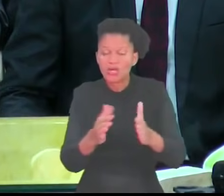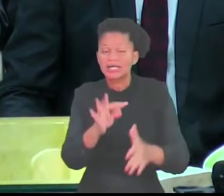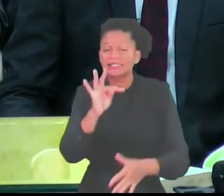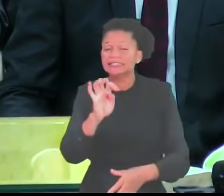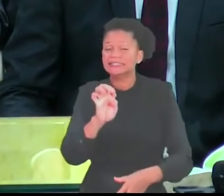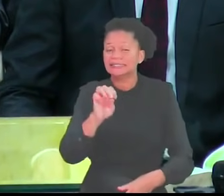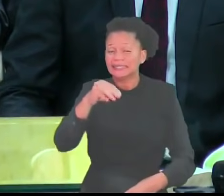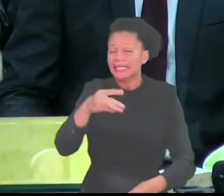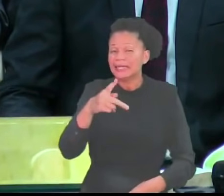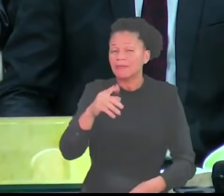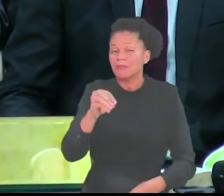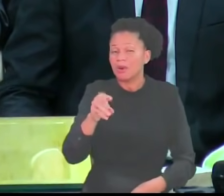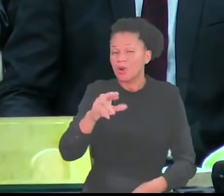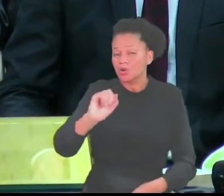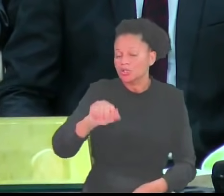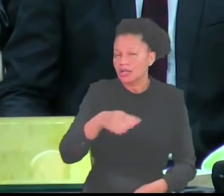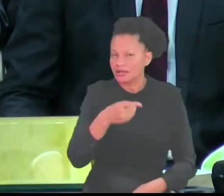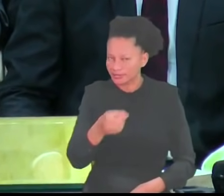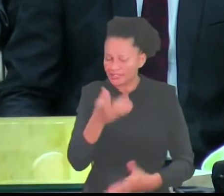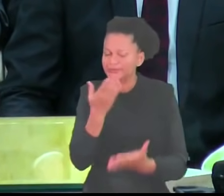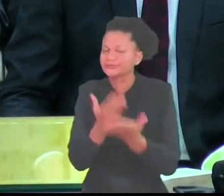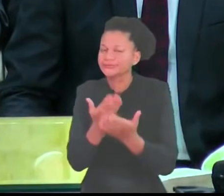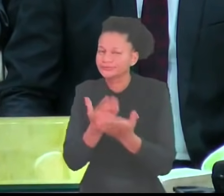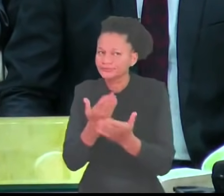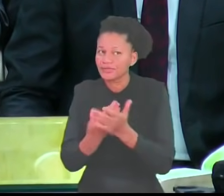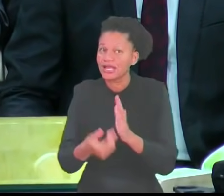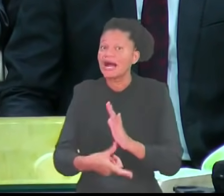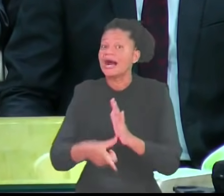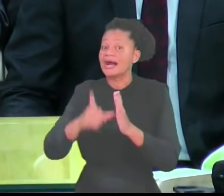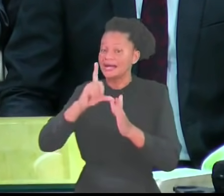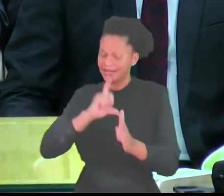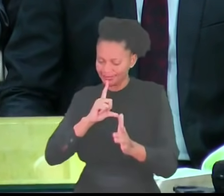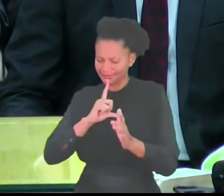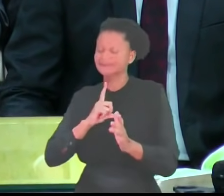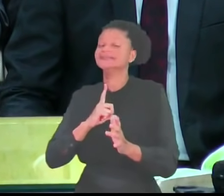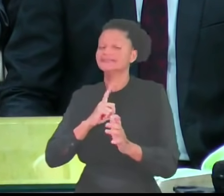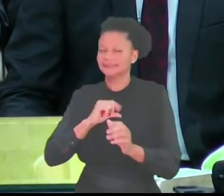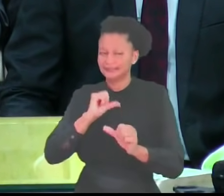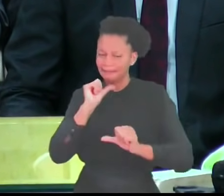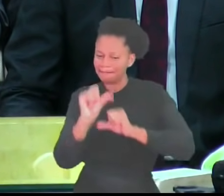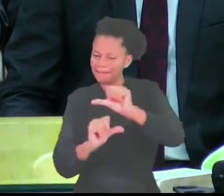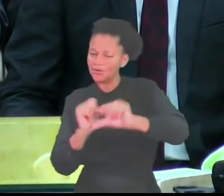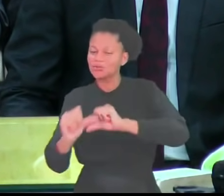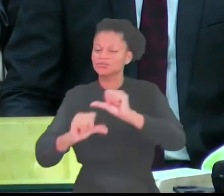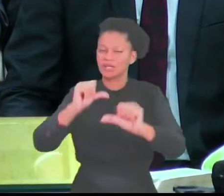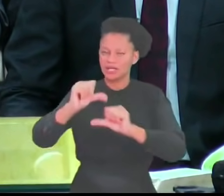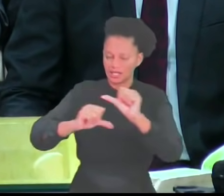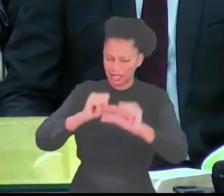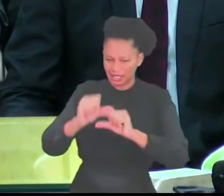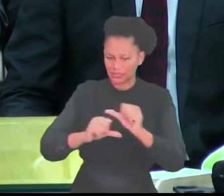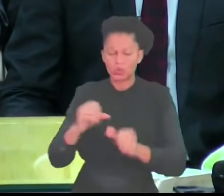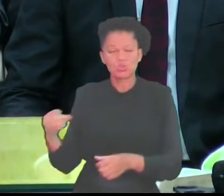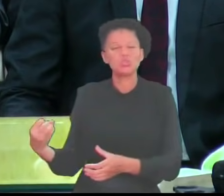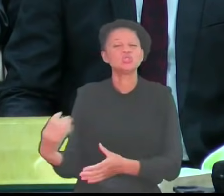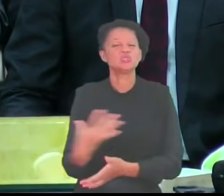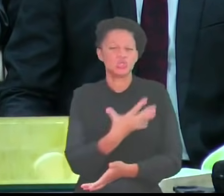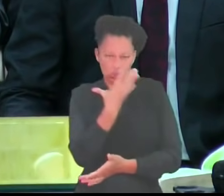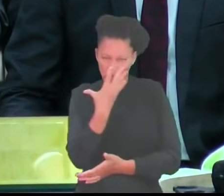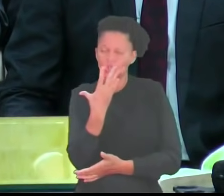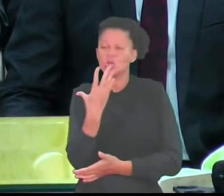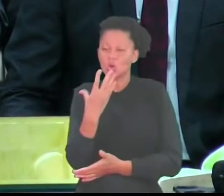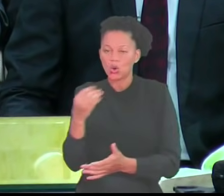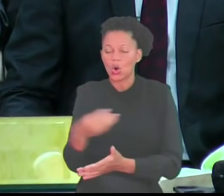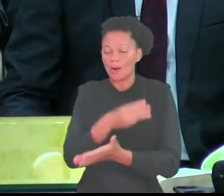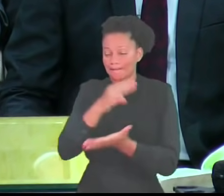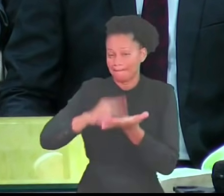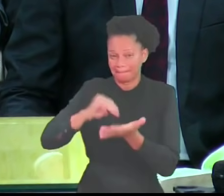rio temporão? Quem estudou antes dessa reforma, antes desse novo patrono da educação, do método